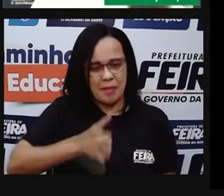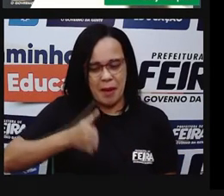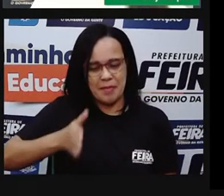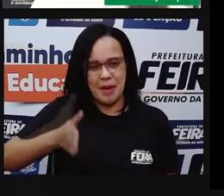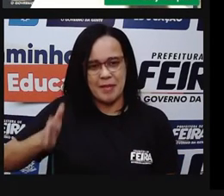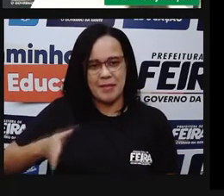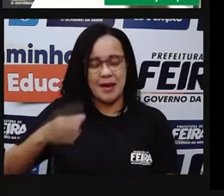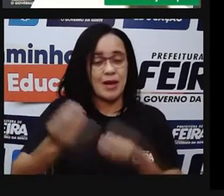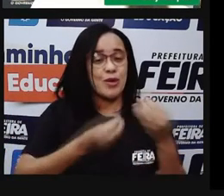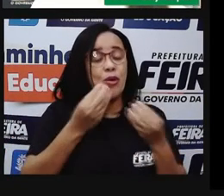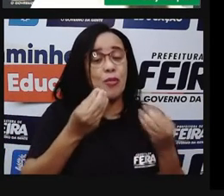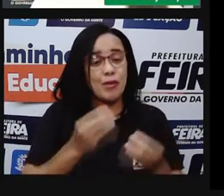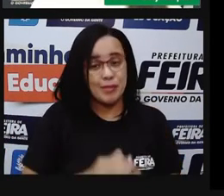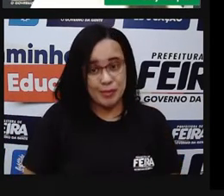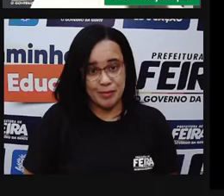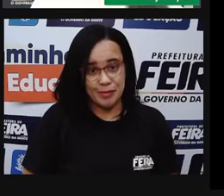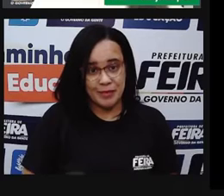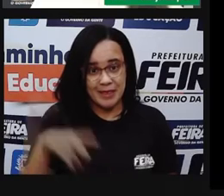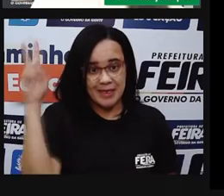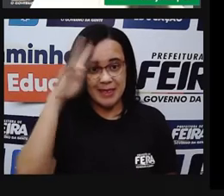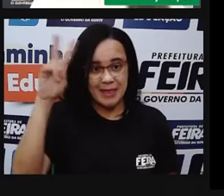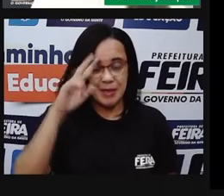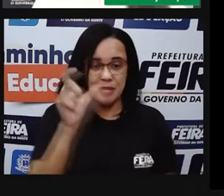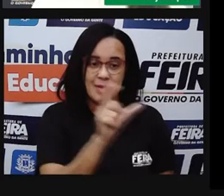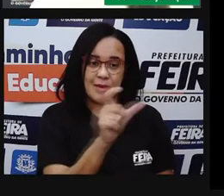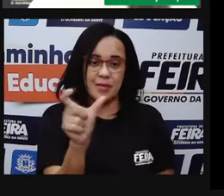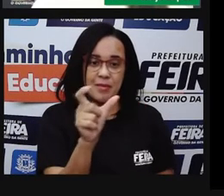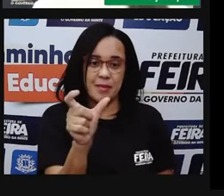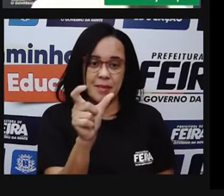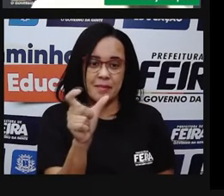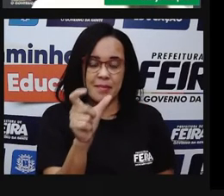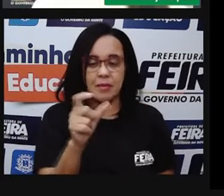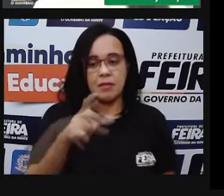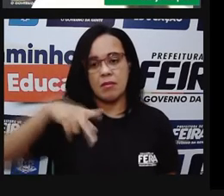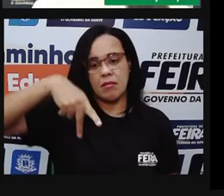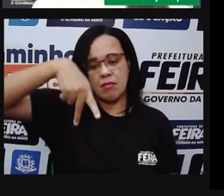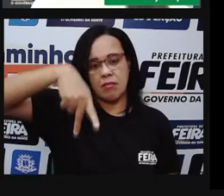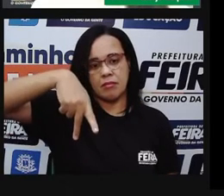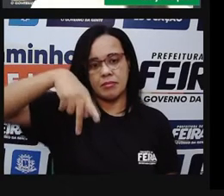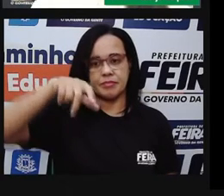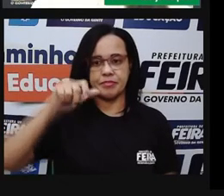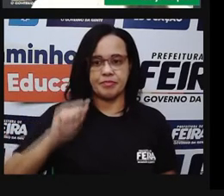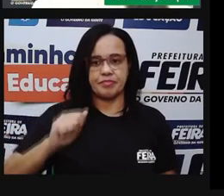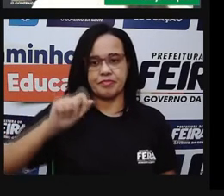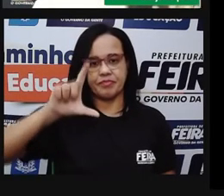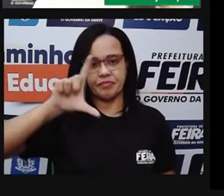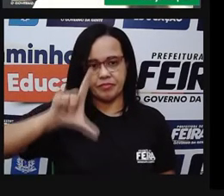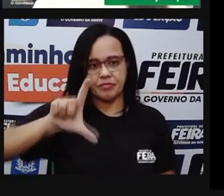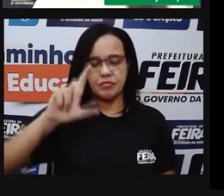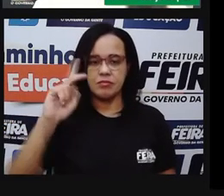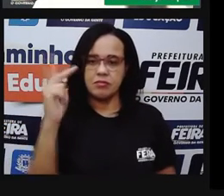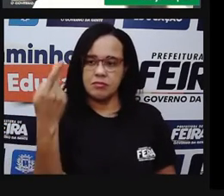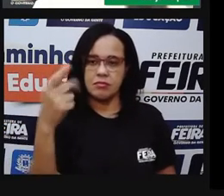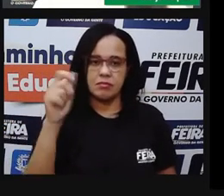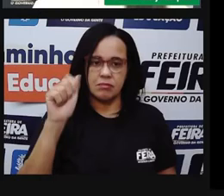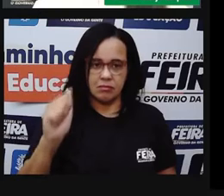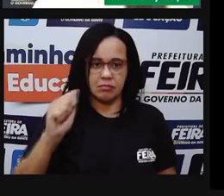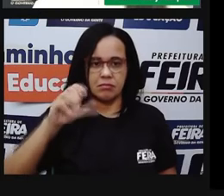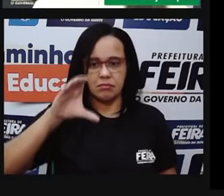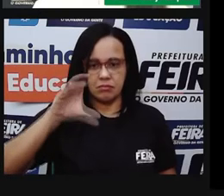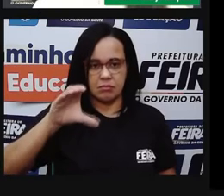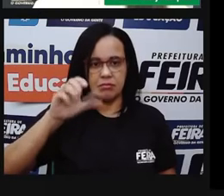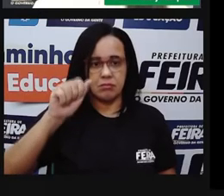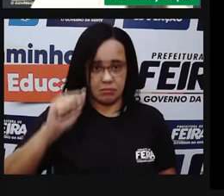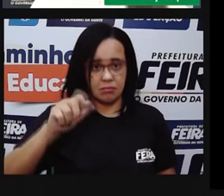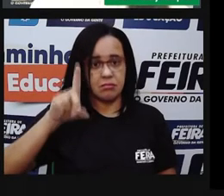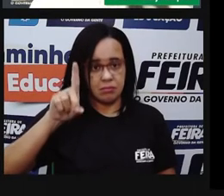palhaçada. Lembra que na aula passada eu dei uma dica? Quando a gente for separar o palhaçada, olha só. A gente vai